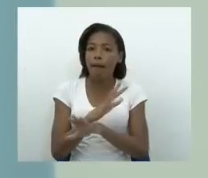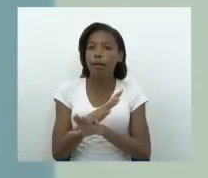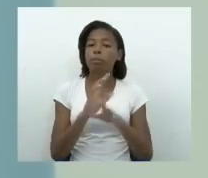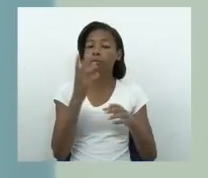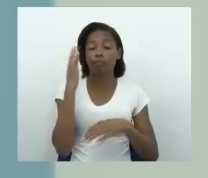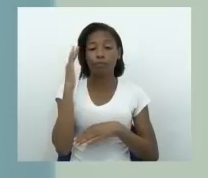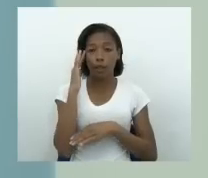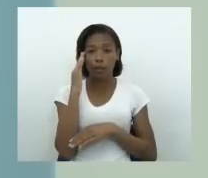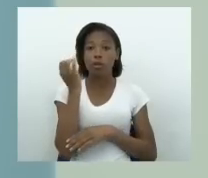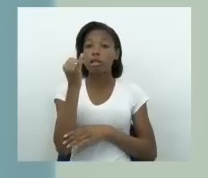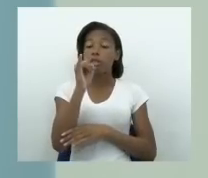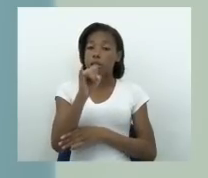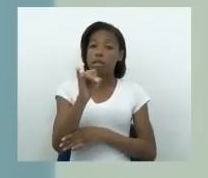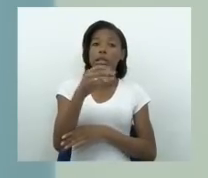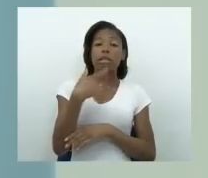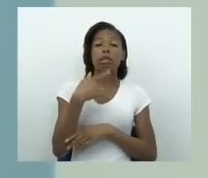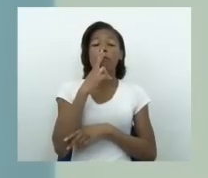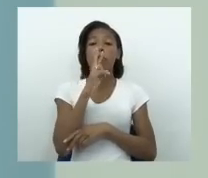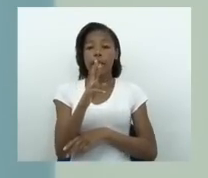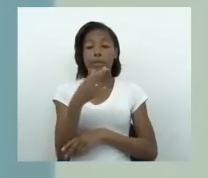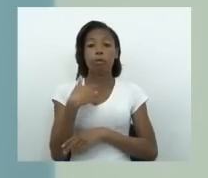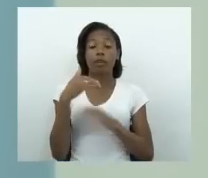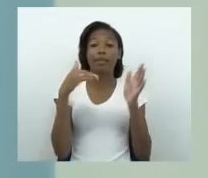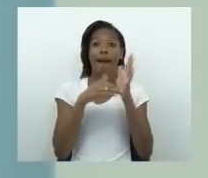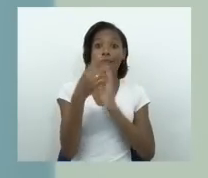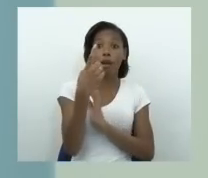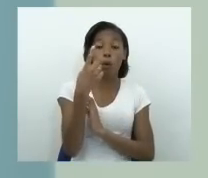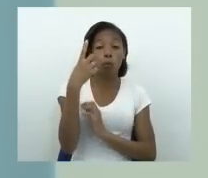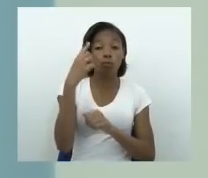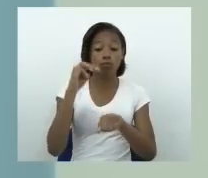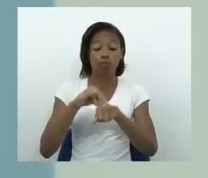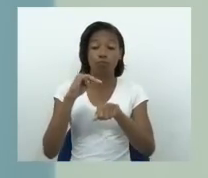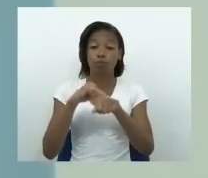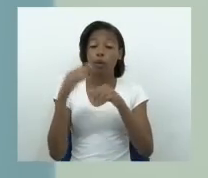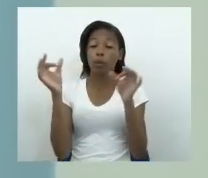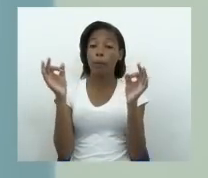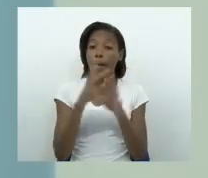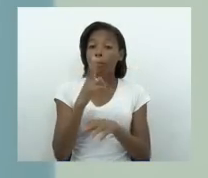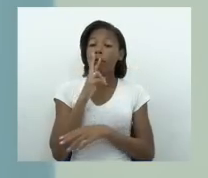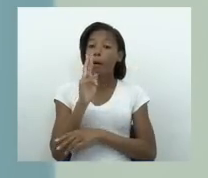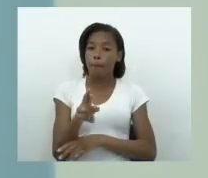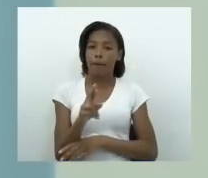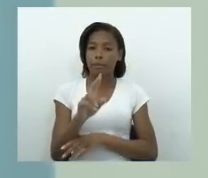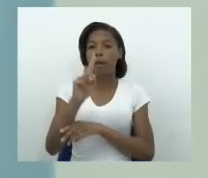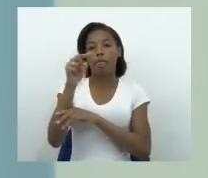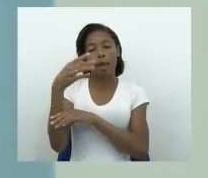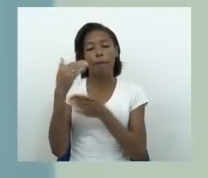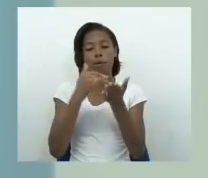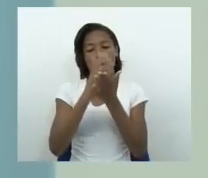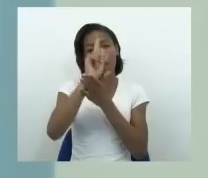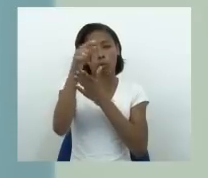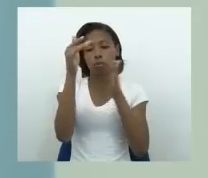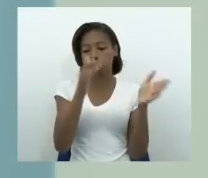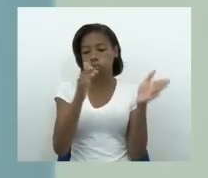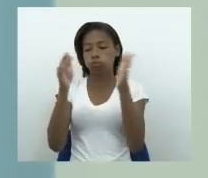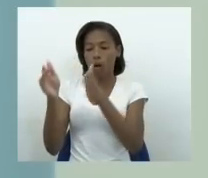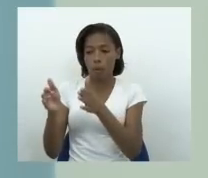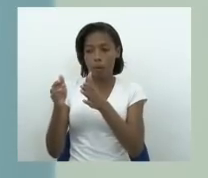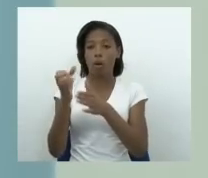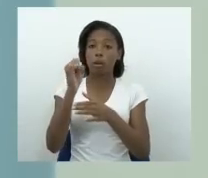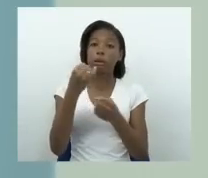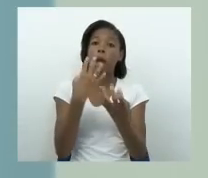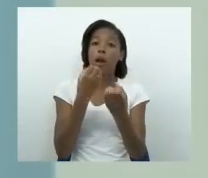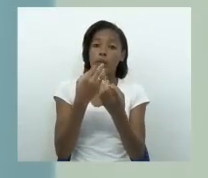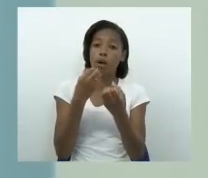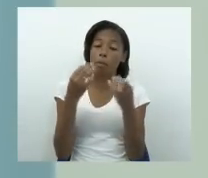seja deferido, o direito de resposta terá duração de 1 minuto e será exercido no início do bloco seguinte, a não ser que a informação me chegue no meio